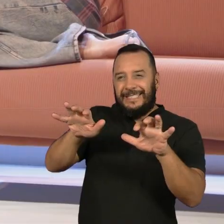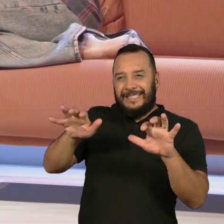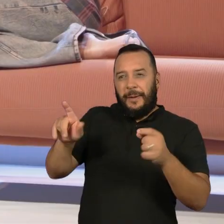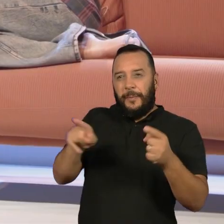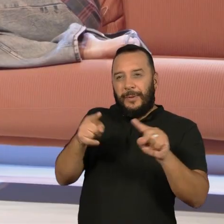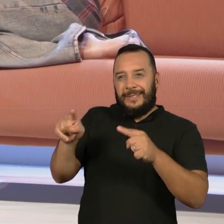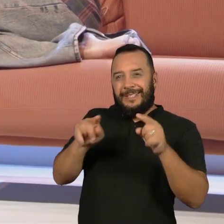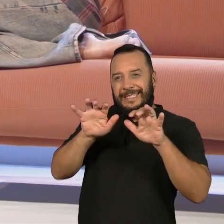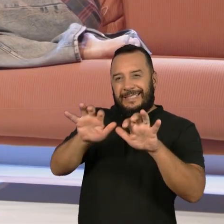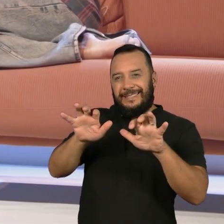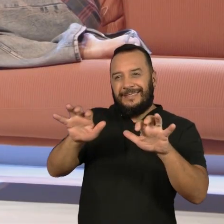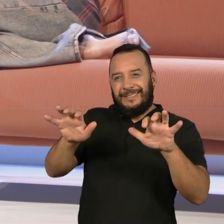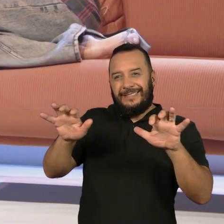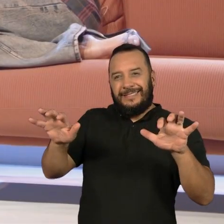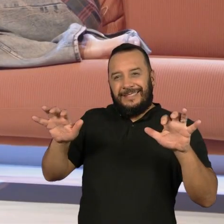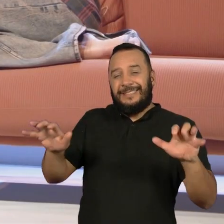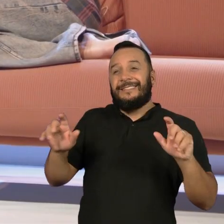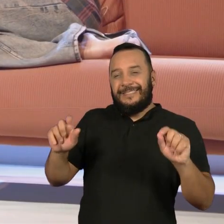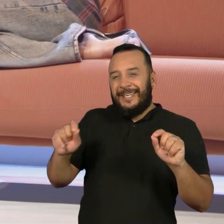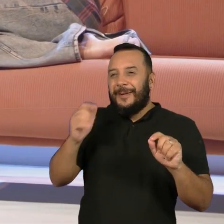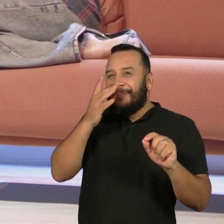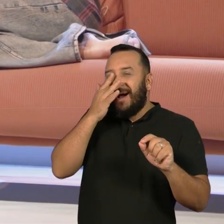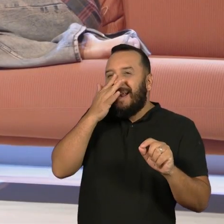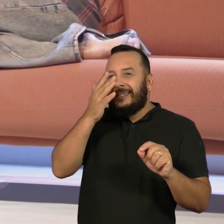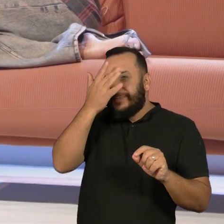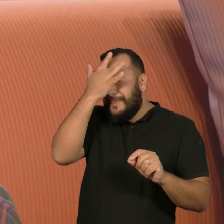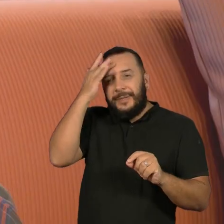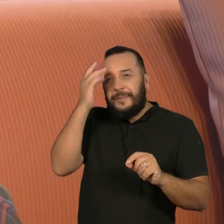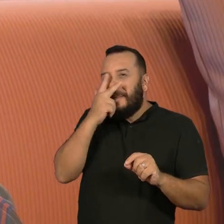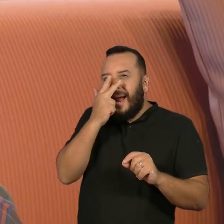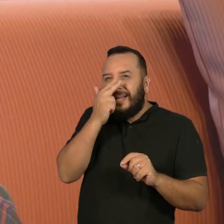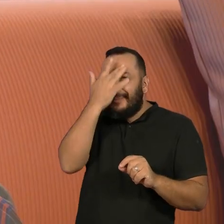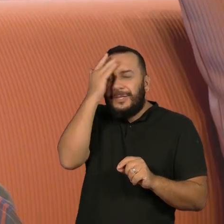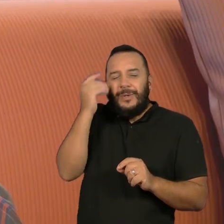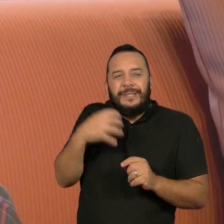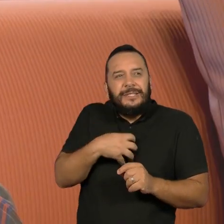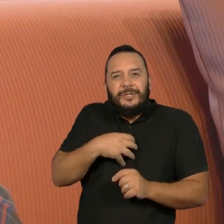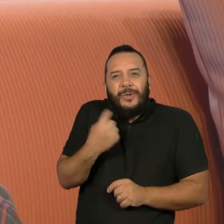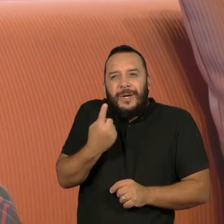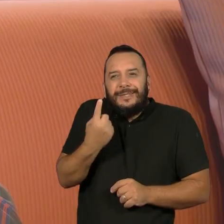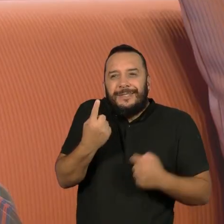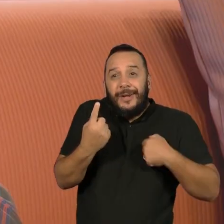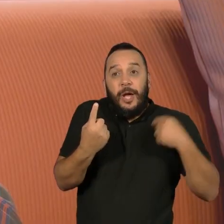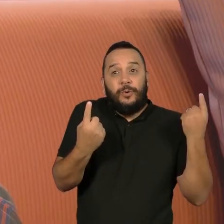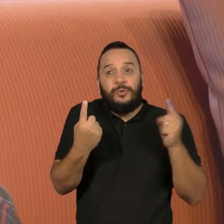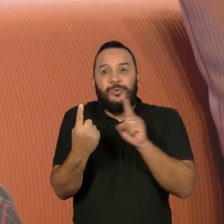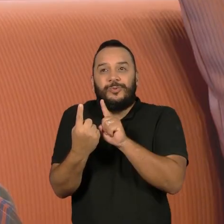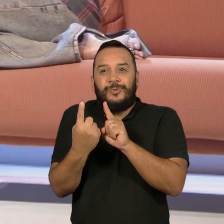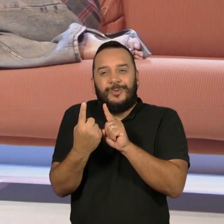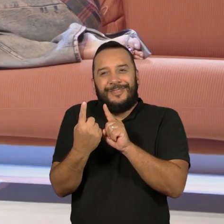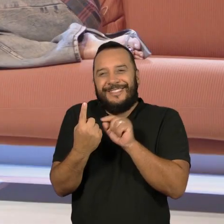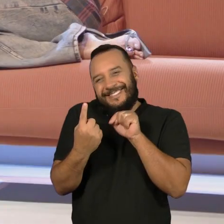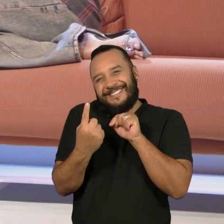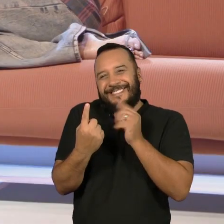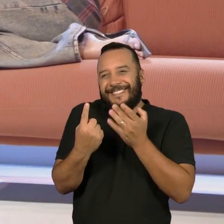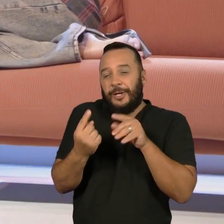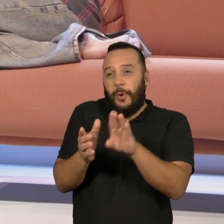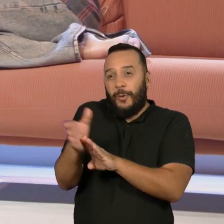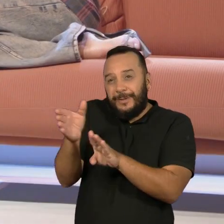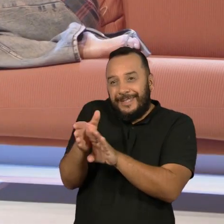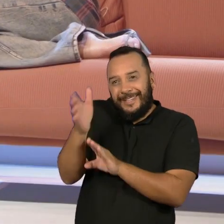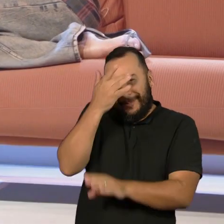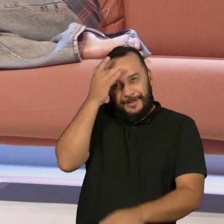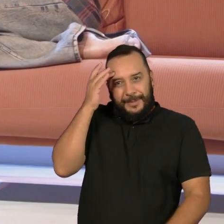canções, que realmente era isso mesmo, era fazer companhia para as pessoas, era dar conselhos para as pessoas, sabe? Interessante, né, Duda, que a gente